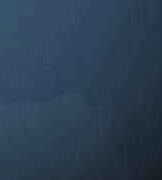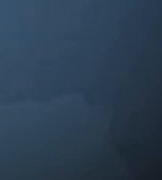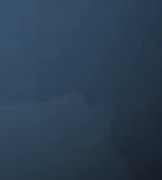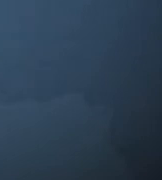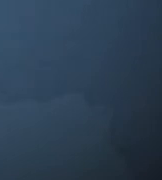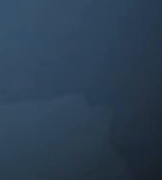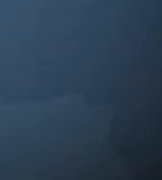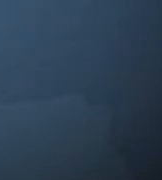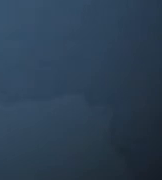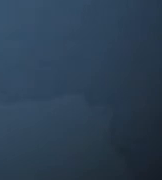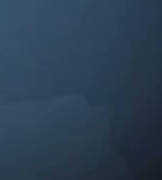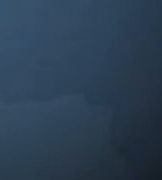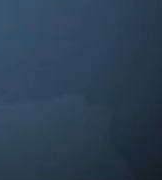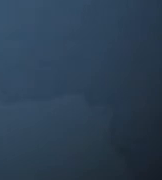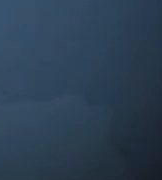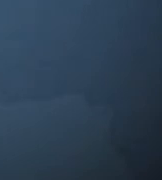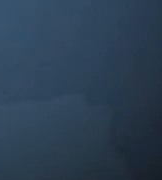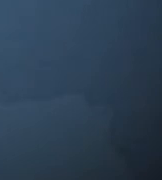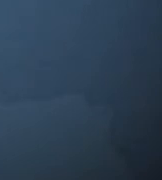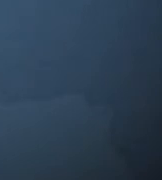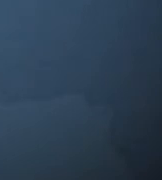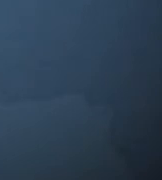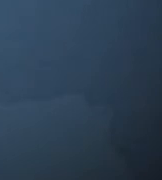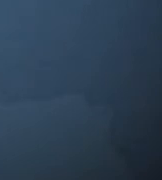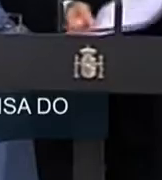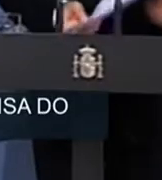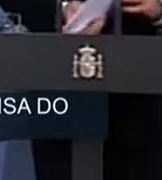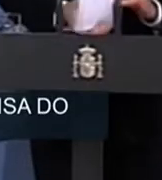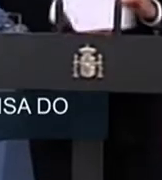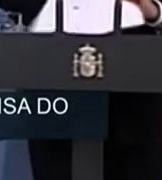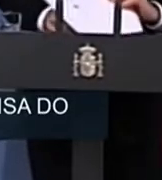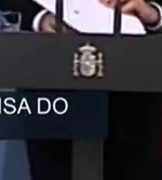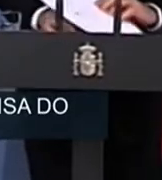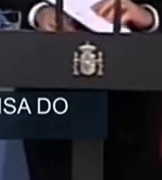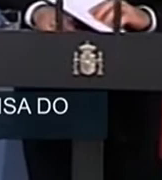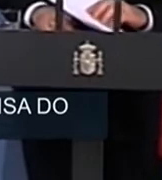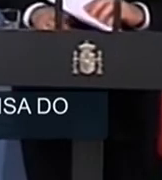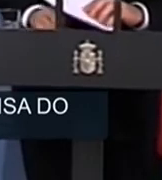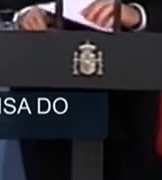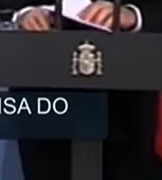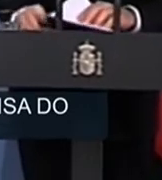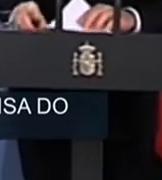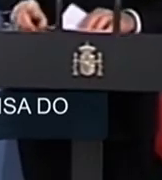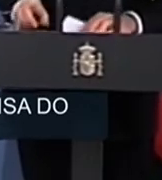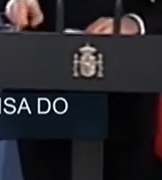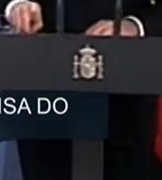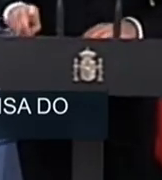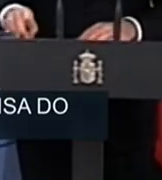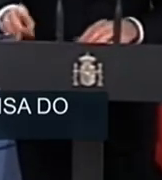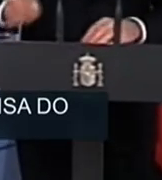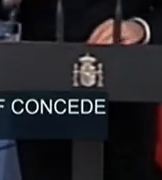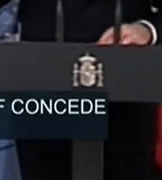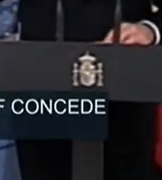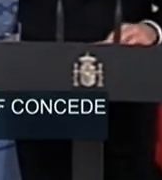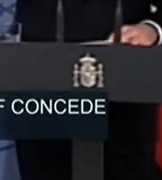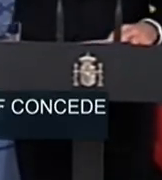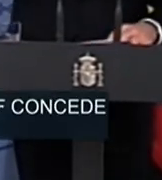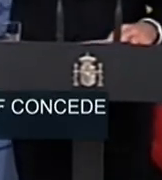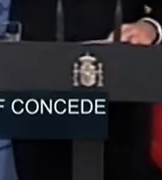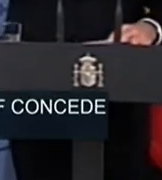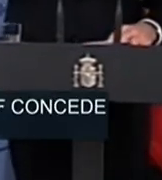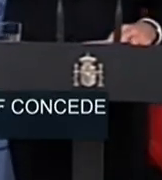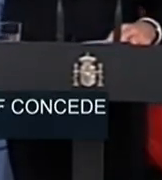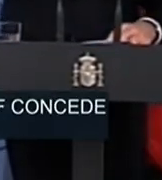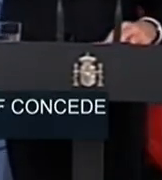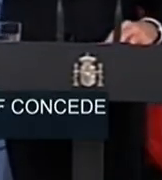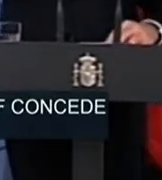encontro, Dilma Rousseff fez uma declaração à imprensa. Senhoras e senhores, Senhoras e senhores, o presidente Mariano